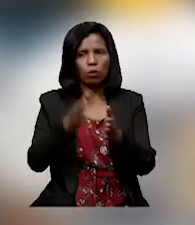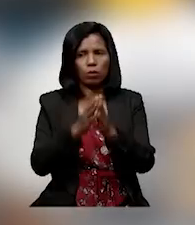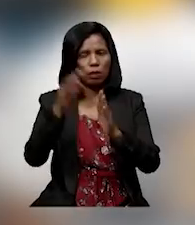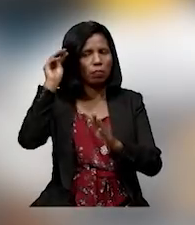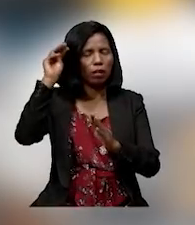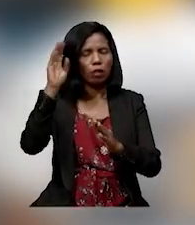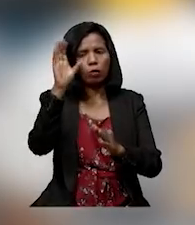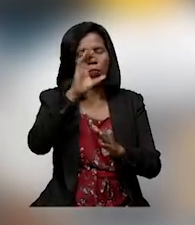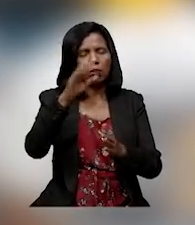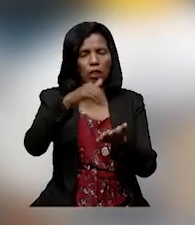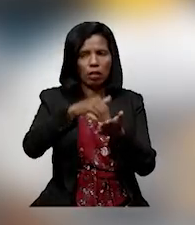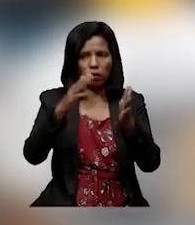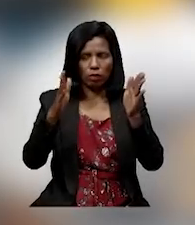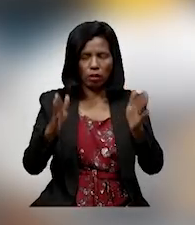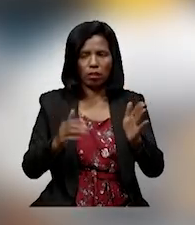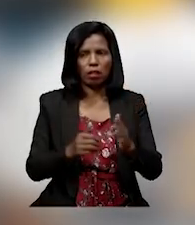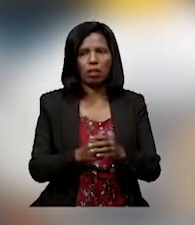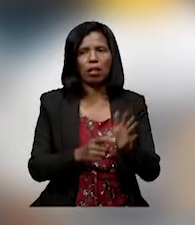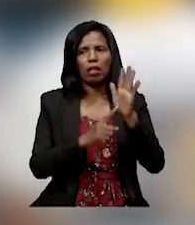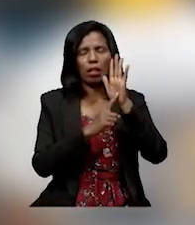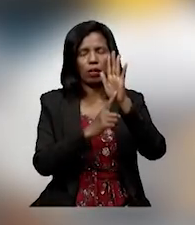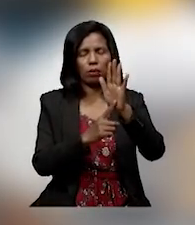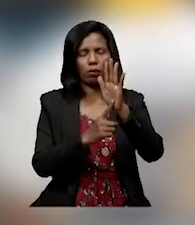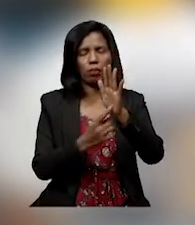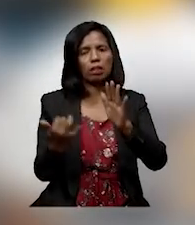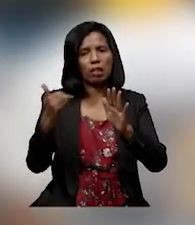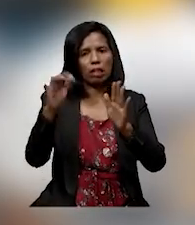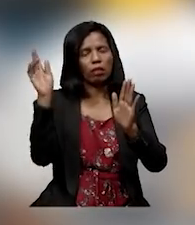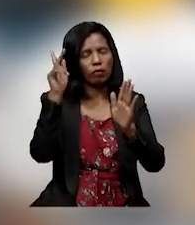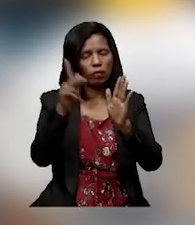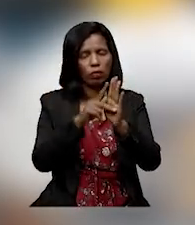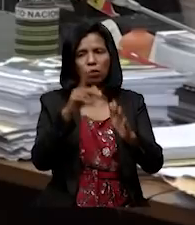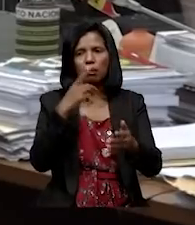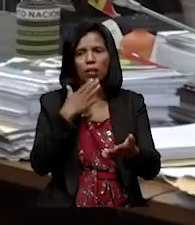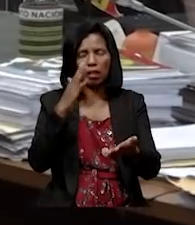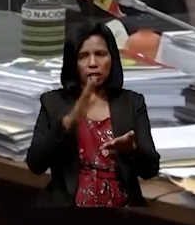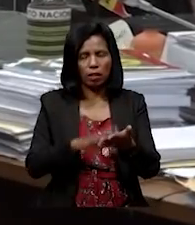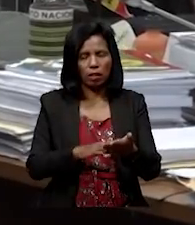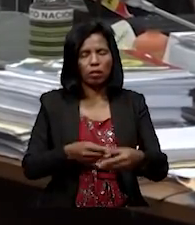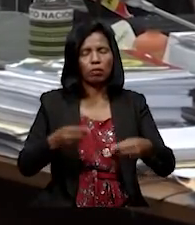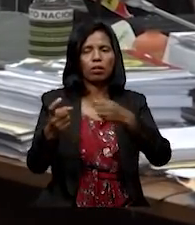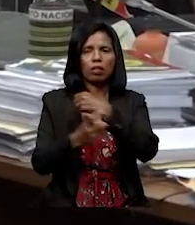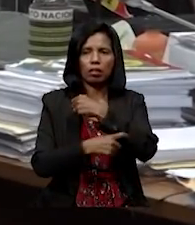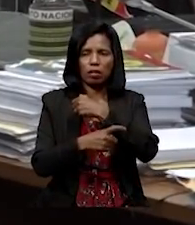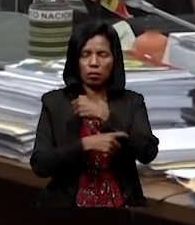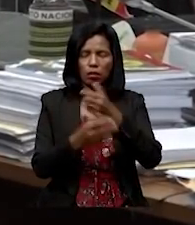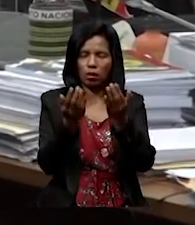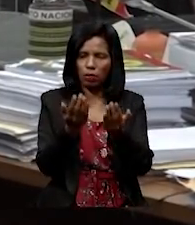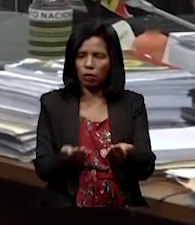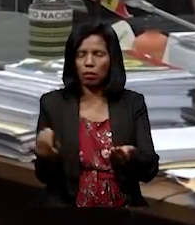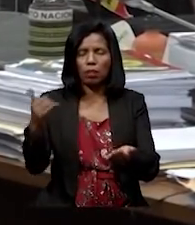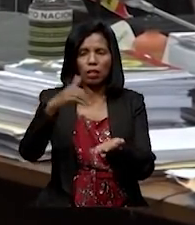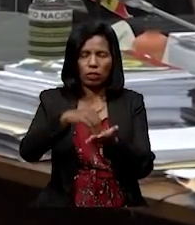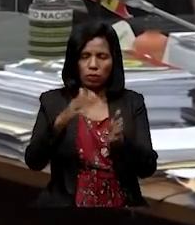buk identifica estudante Hirek Nebe, hatudu atitude imoral no husi escola Nebe, no ne fosansão Nebe todan ba estudante